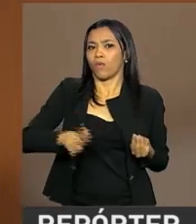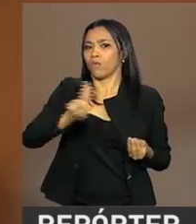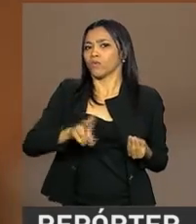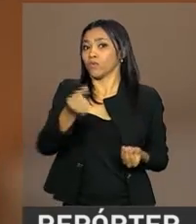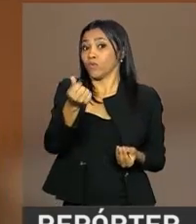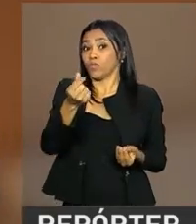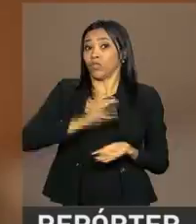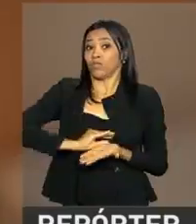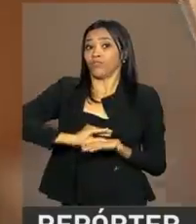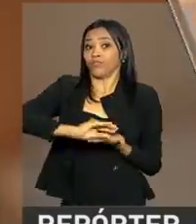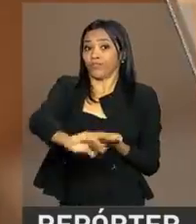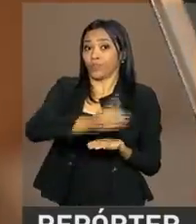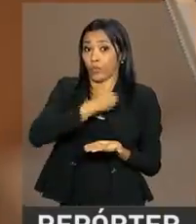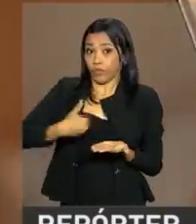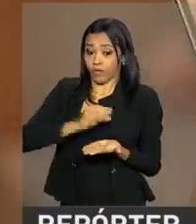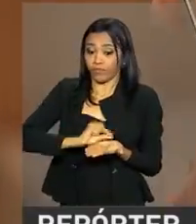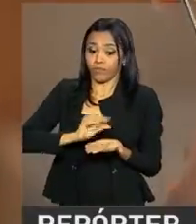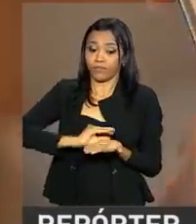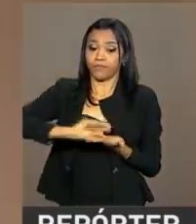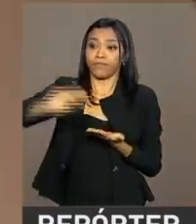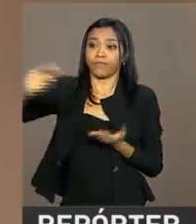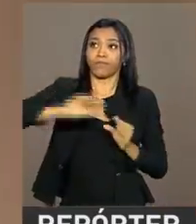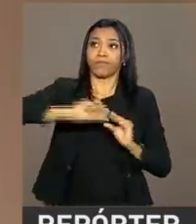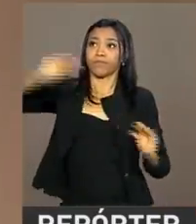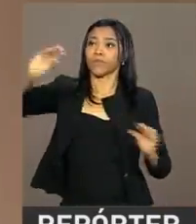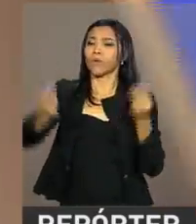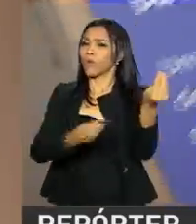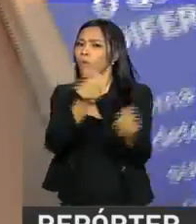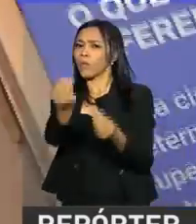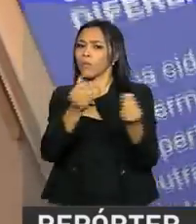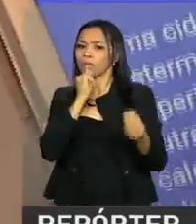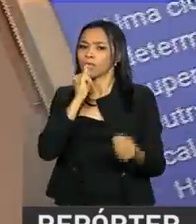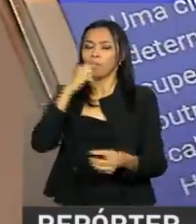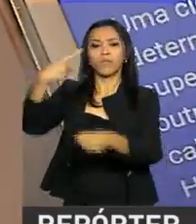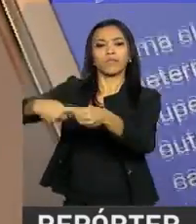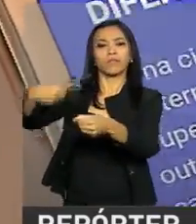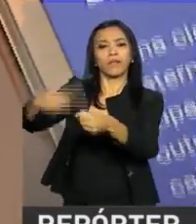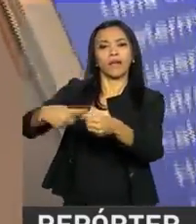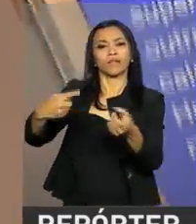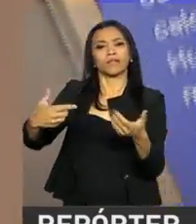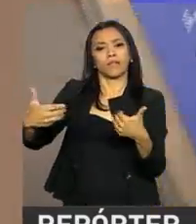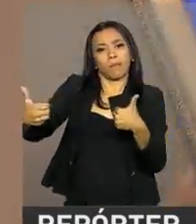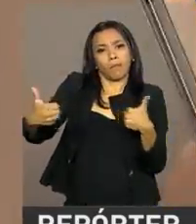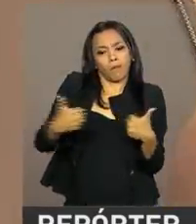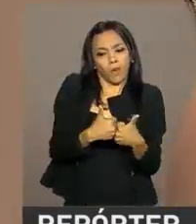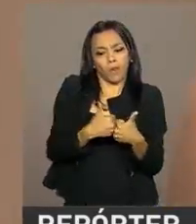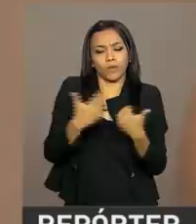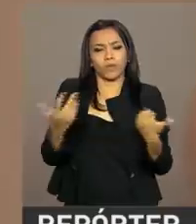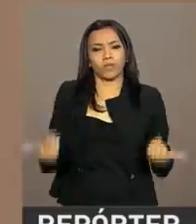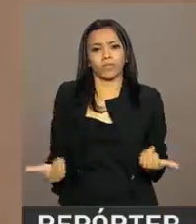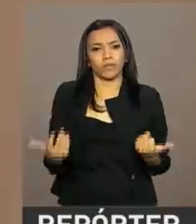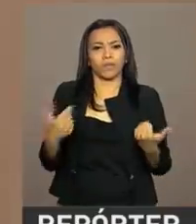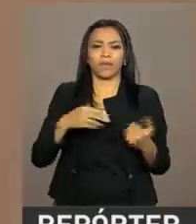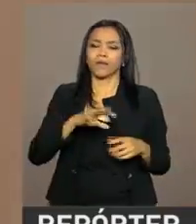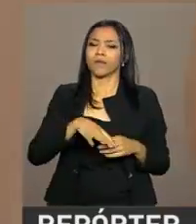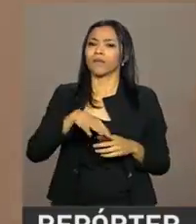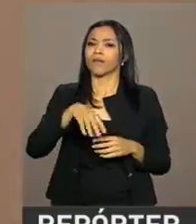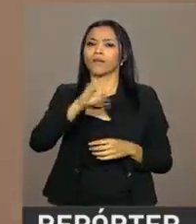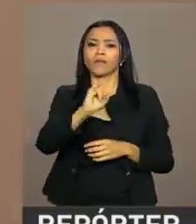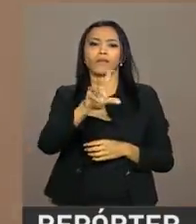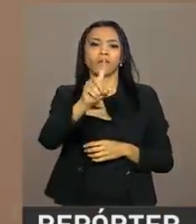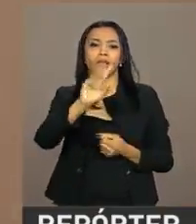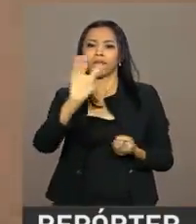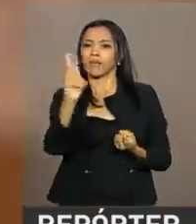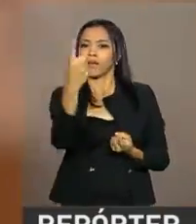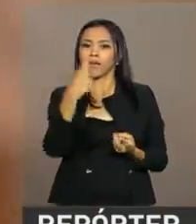e como funciona o envio do dinheiro público federal por exemplo após comparar duas cidades que são próximas em termos de idh ou de número de